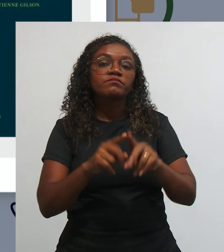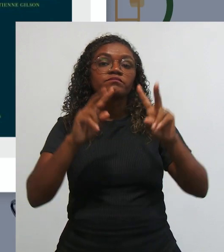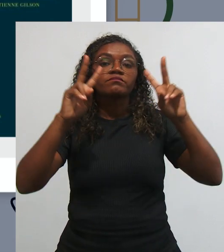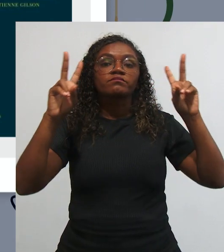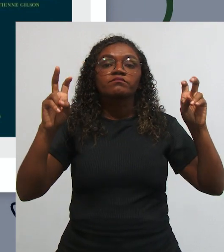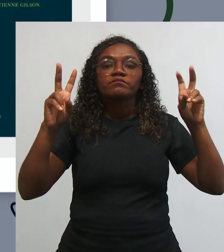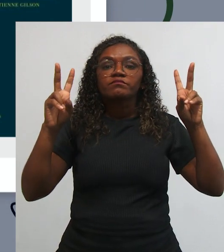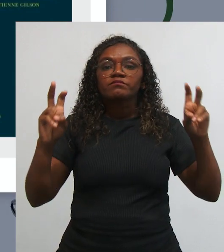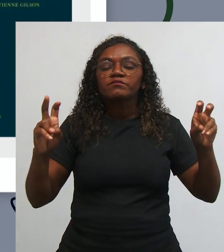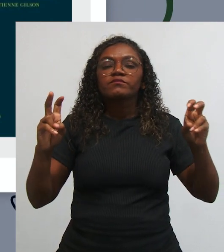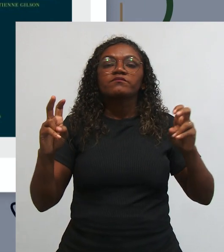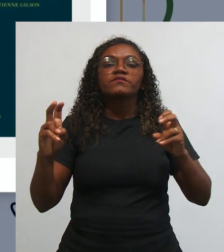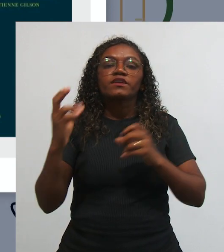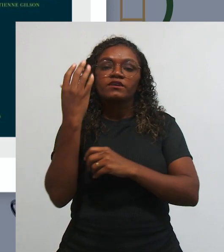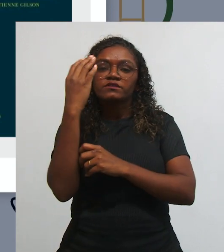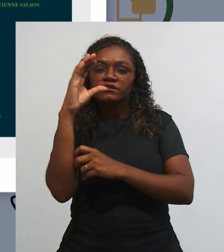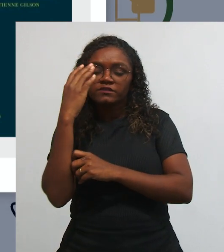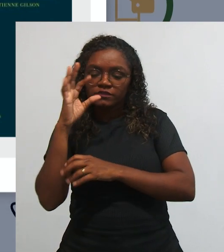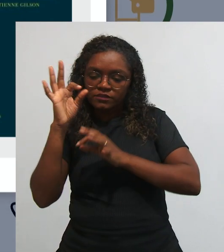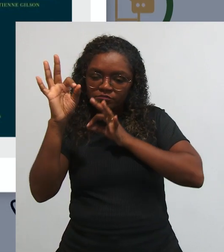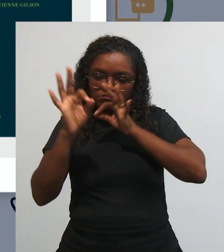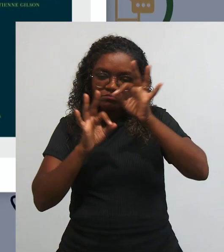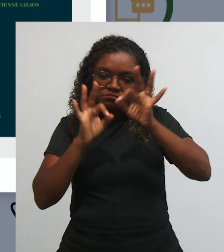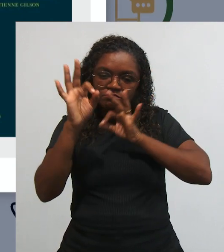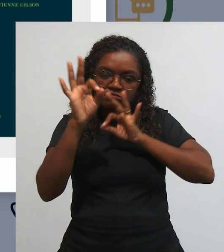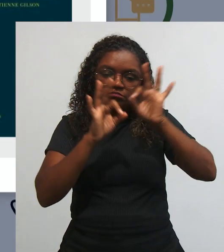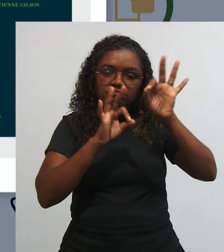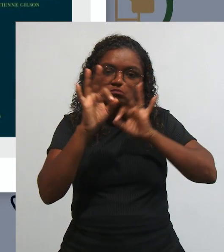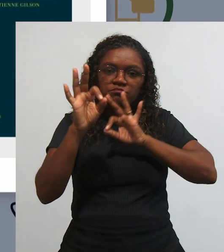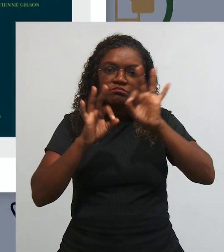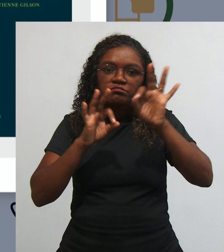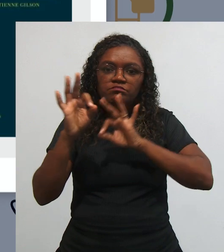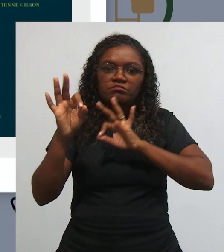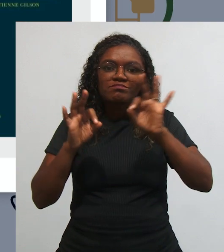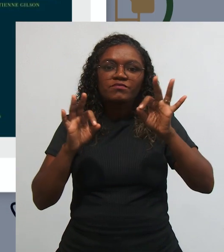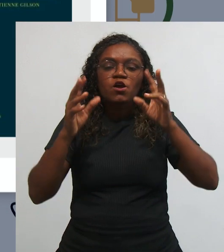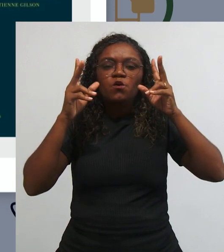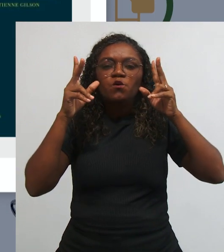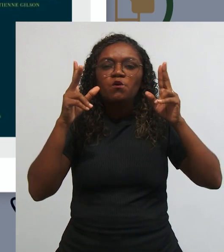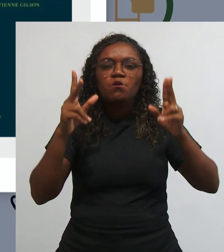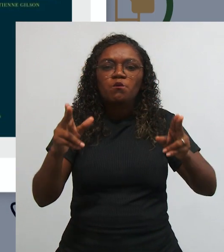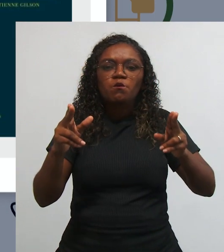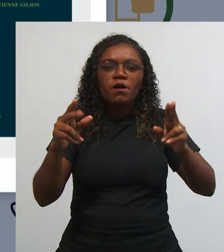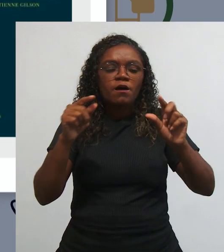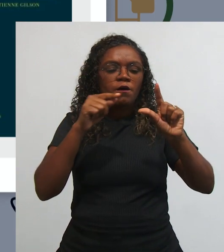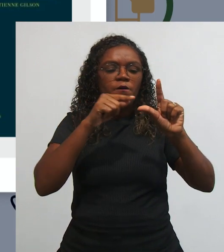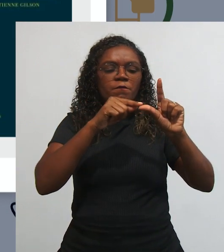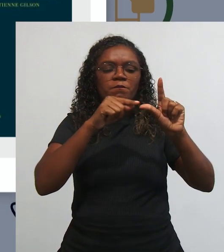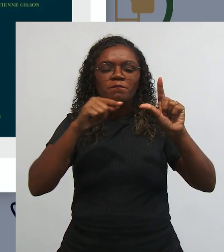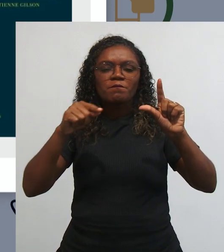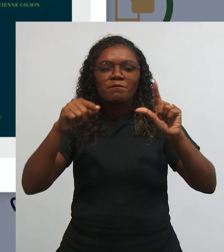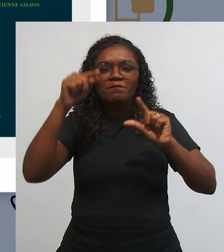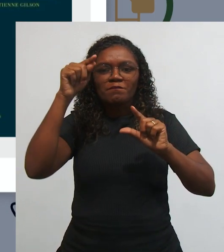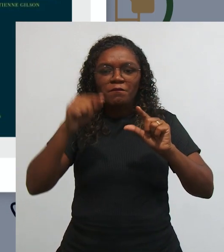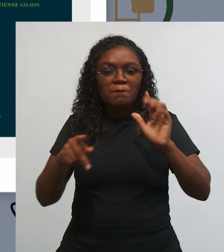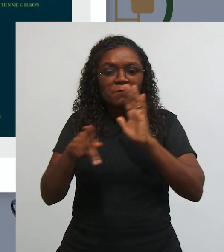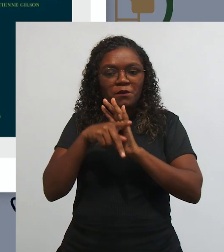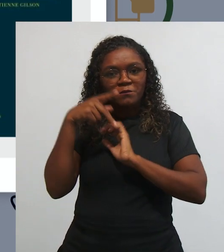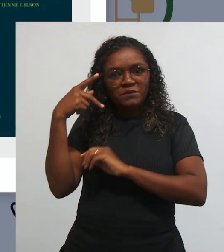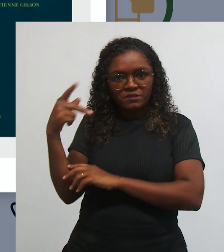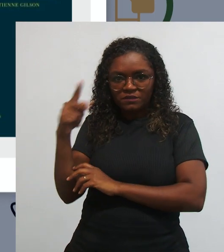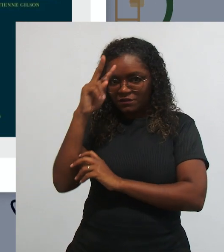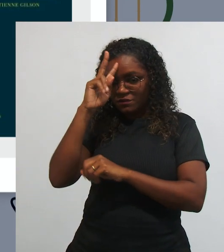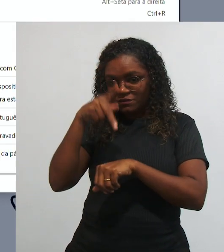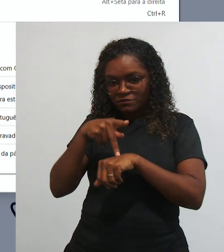título, toda a ciência se organizou considerando um plano cartesiano de ciência, cartesiano de